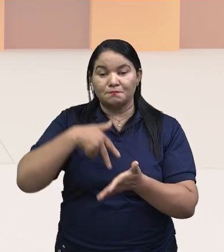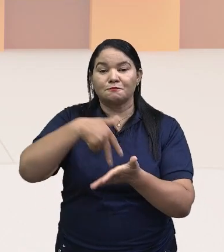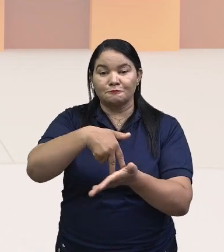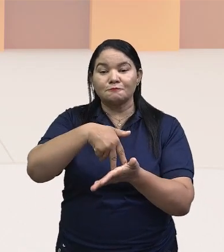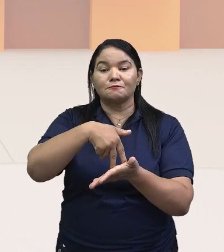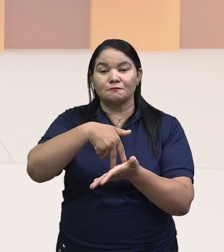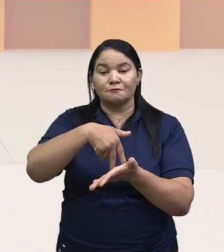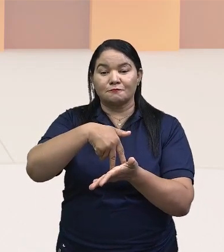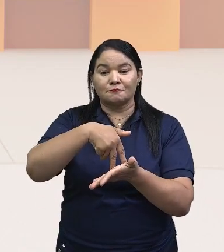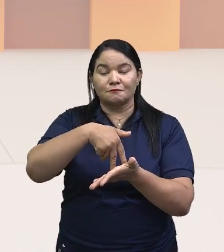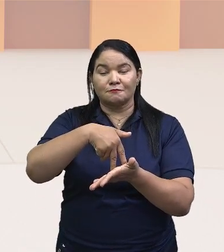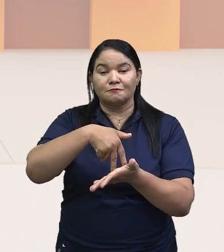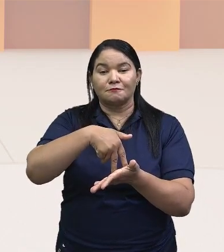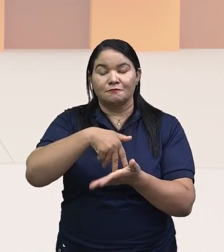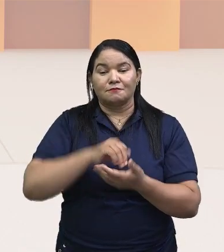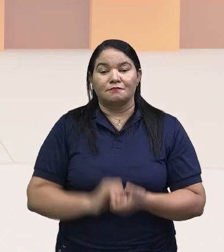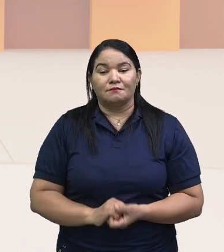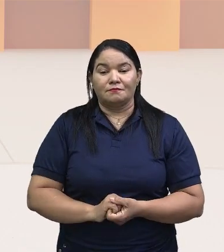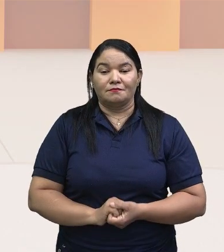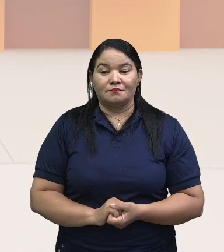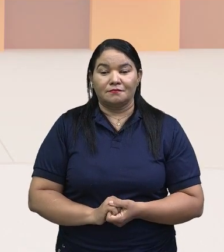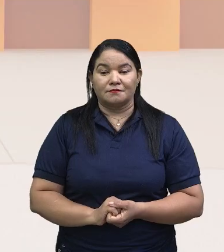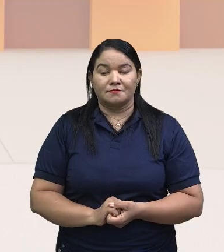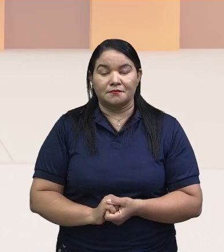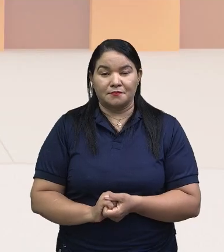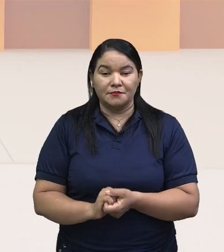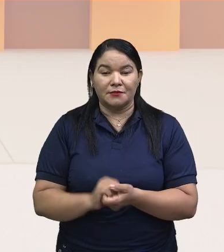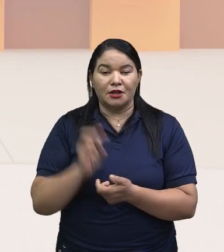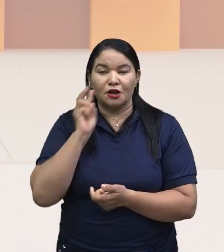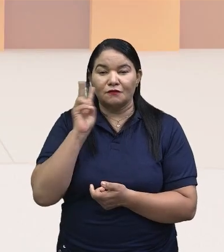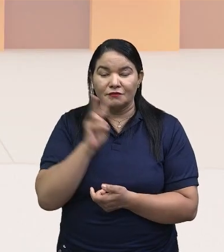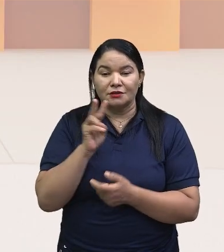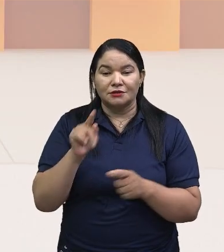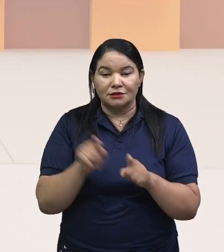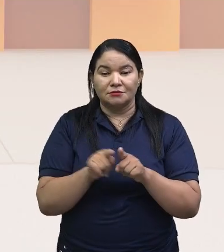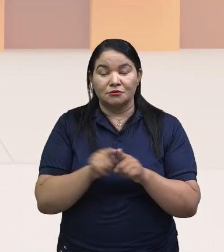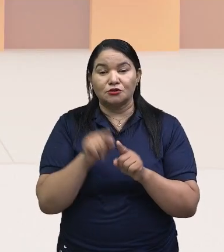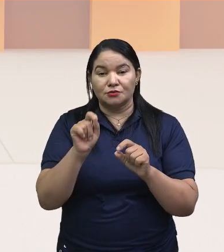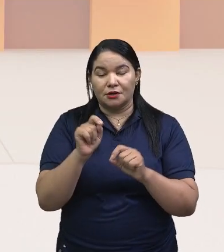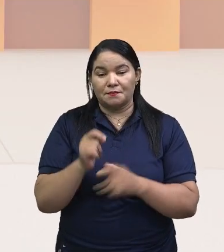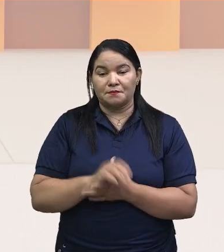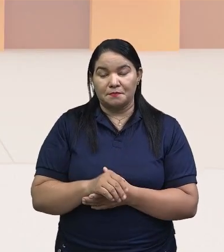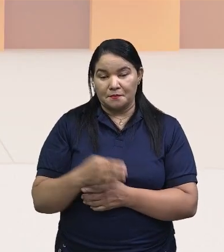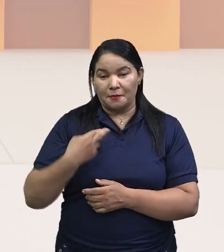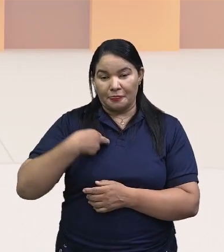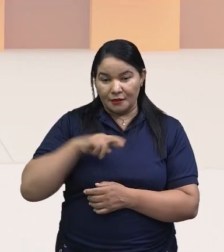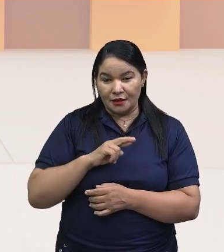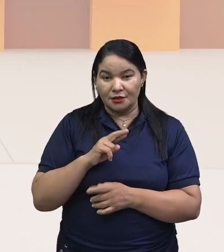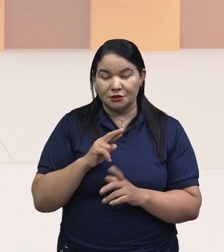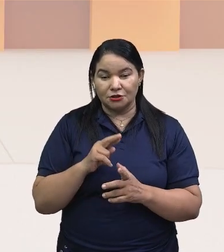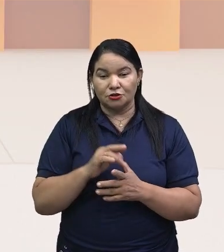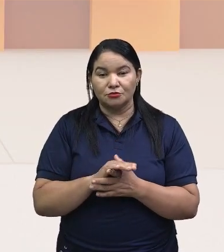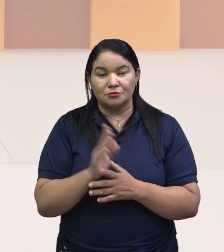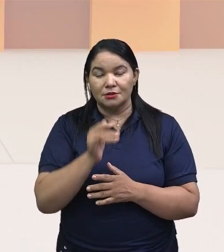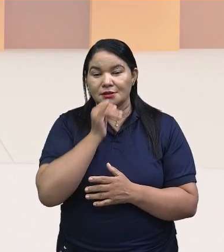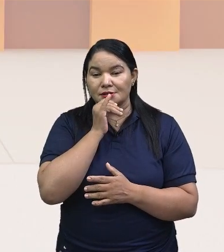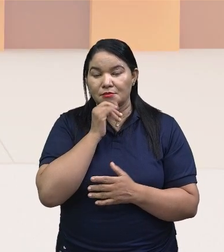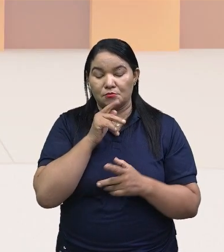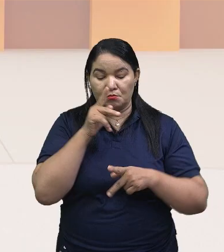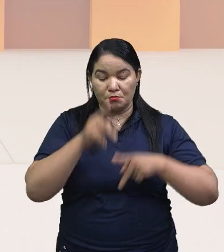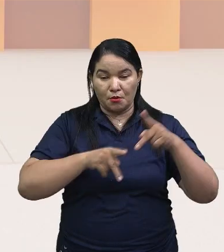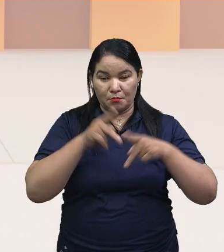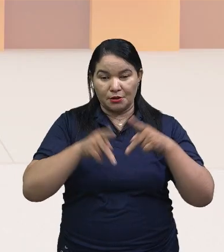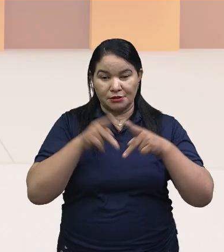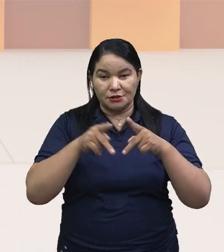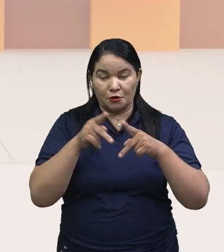resistência. Isso é observado, por exemplo, no sincretismo religioso, né? As populações